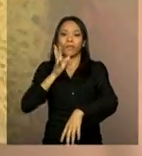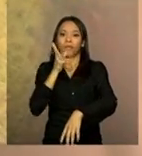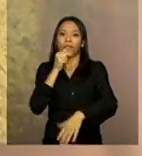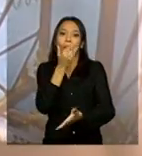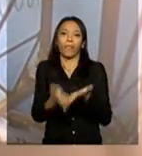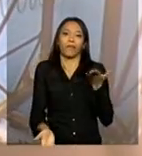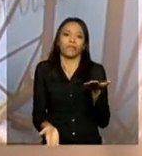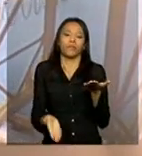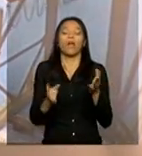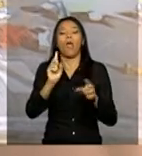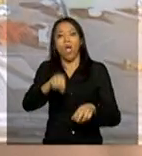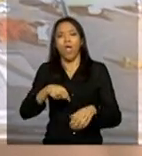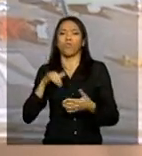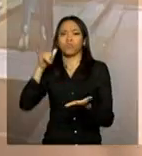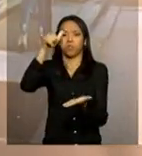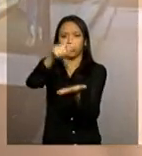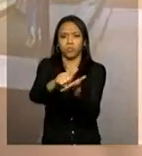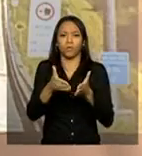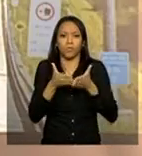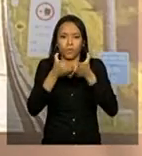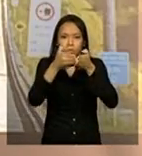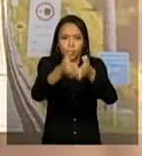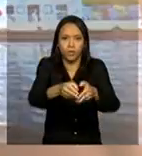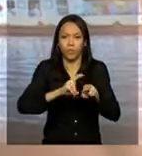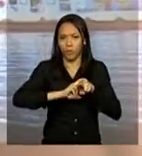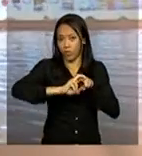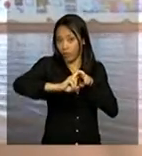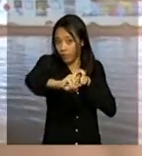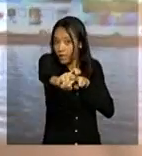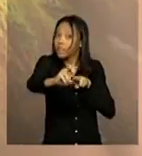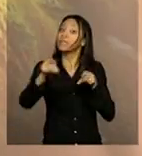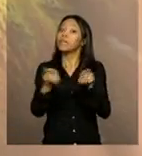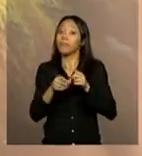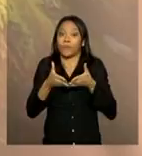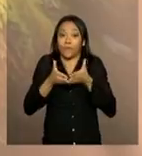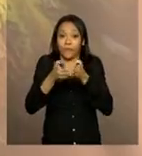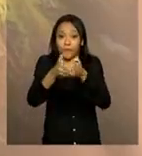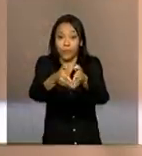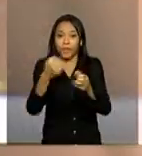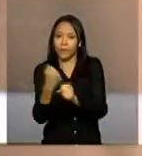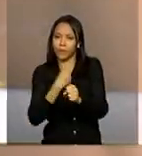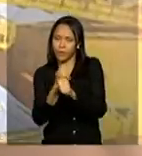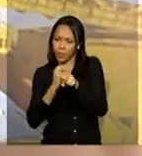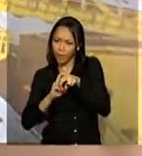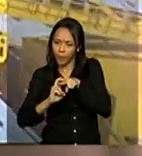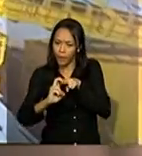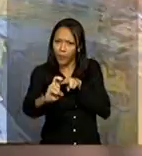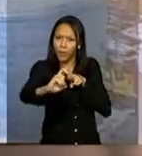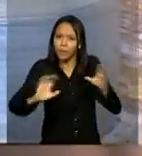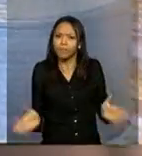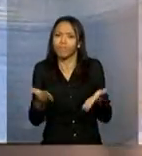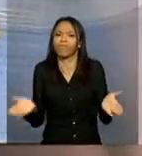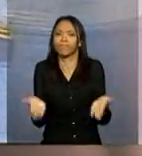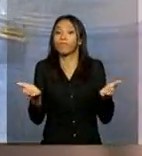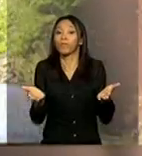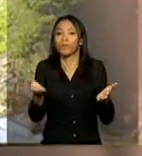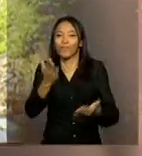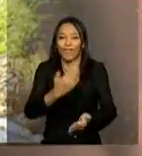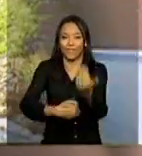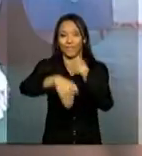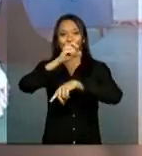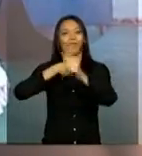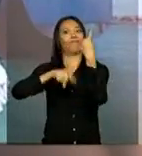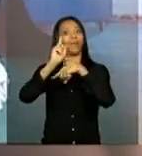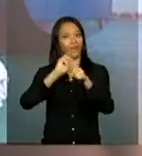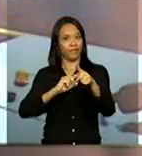país. São portos, aeroportos, rodovias, hidrovias e ferrovias que impulsionam o nosso desenvolvimento,